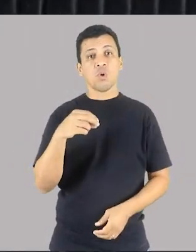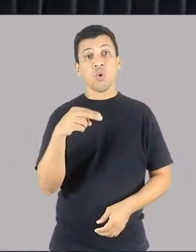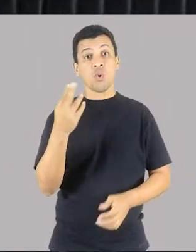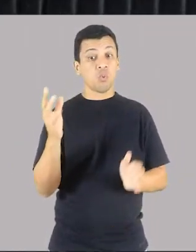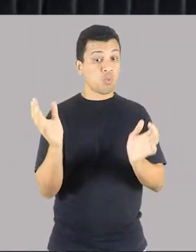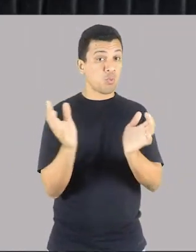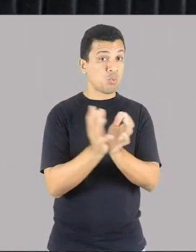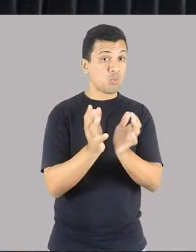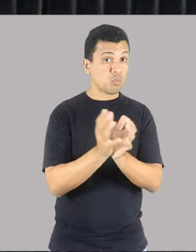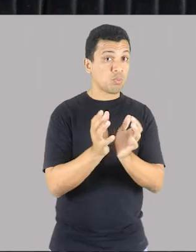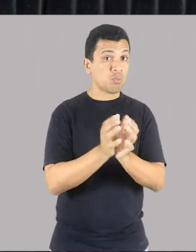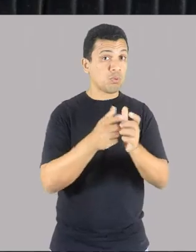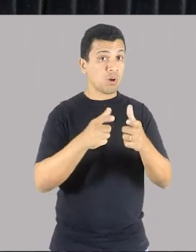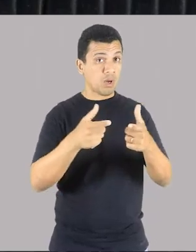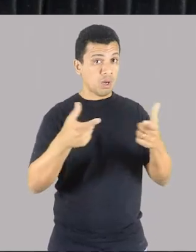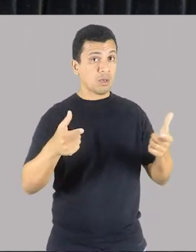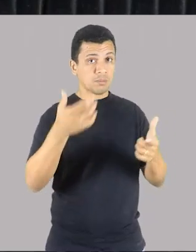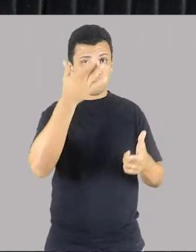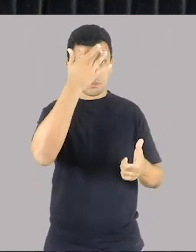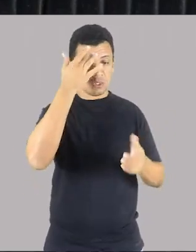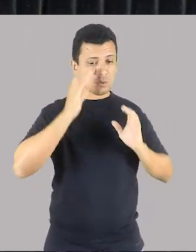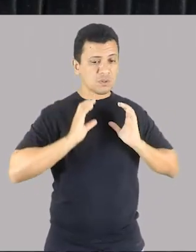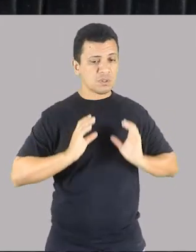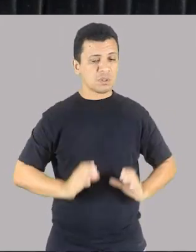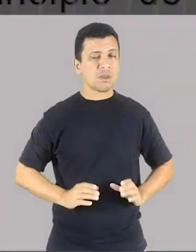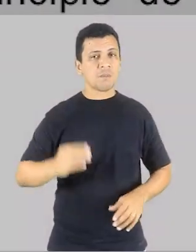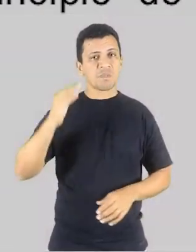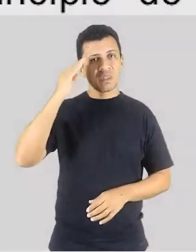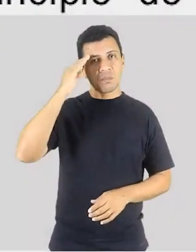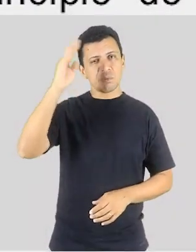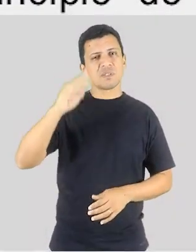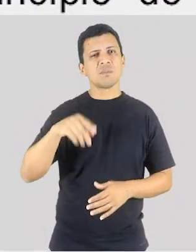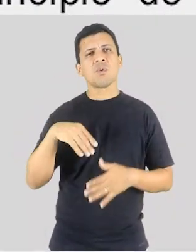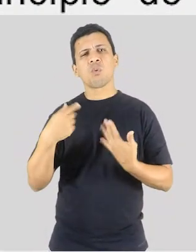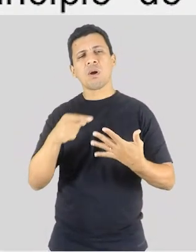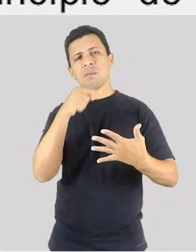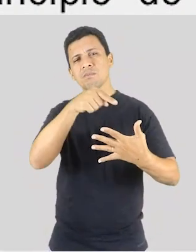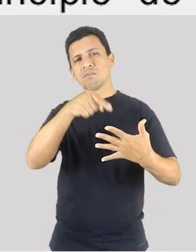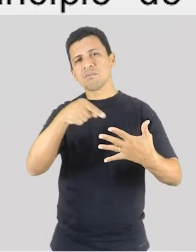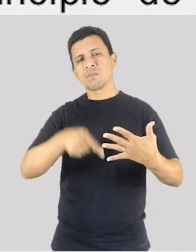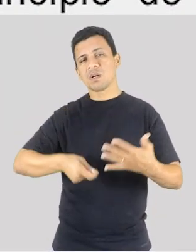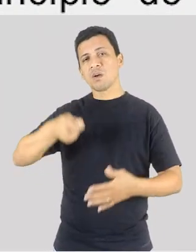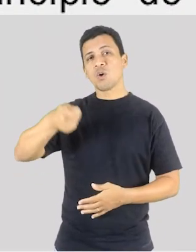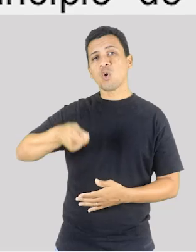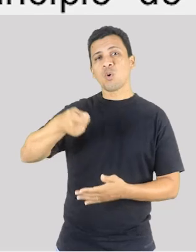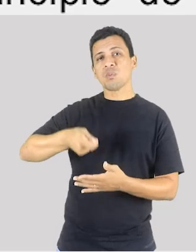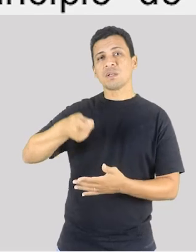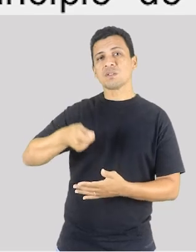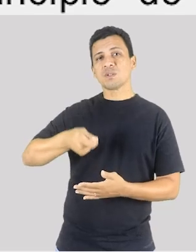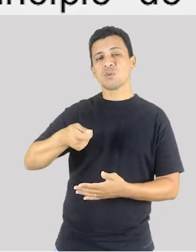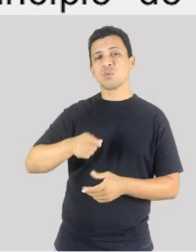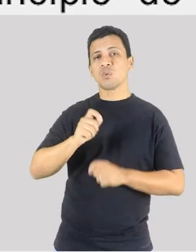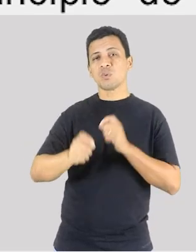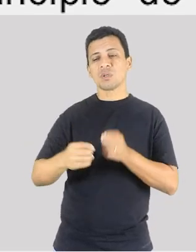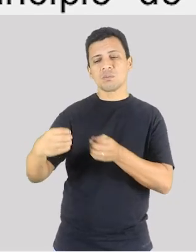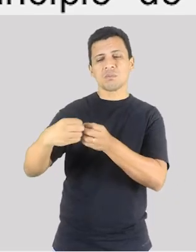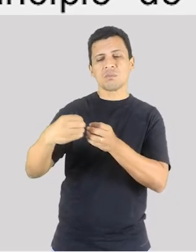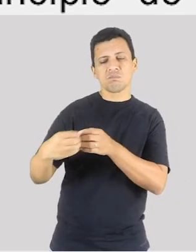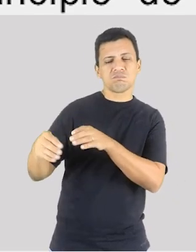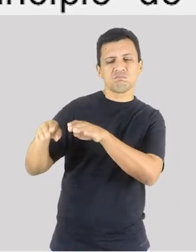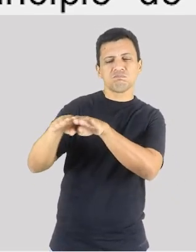imparcial perante terceiros, sem favorecer, sem prejudicar pessoas específicas, mas sempre visando o benefício